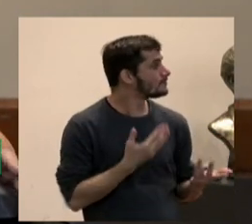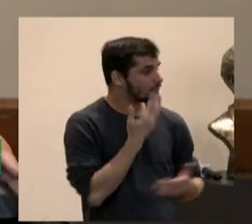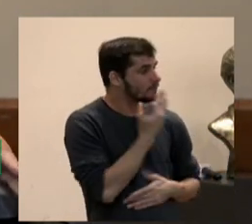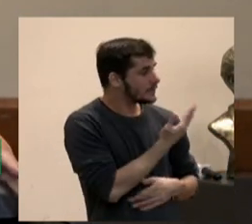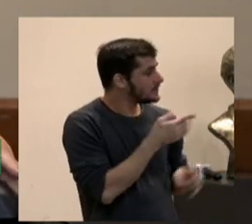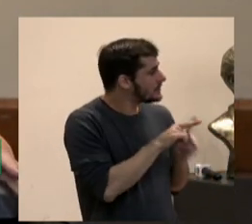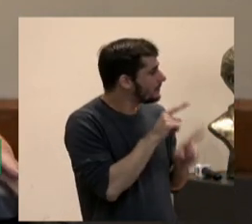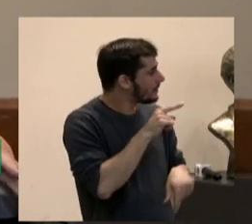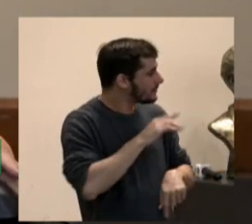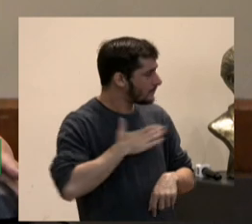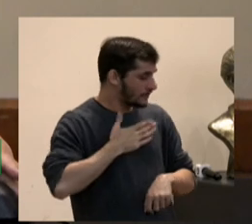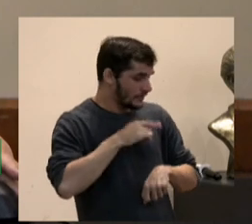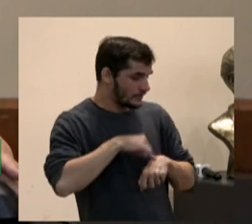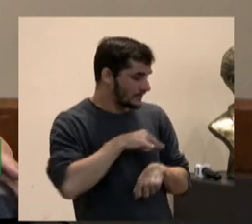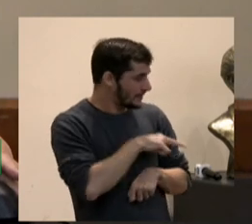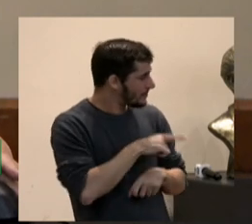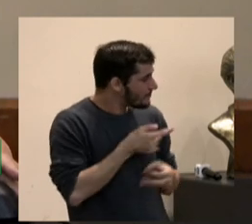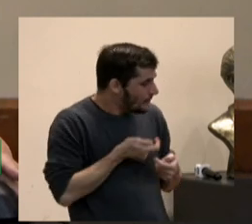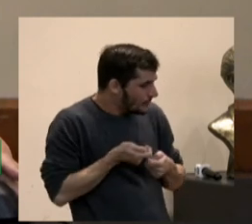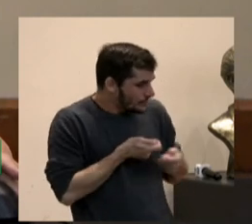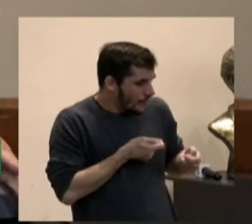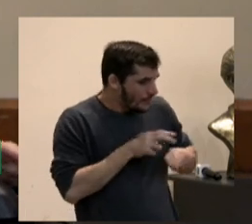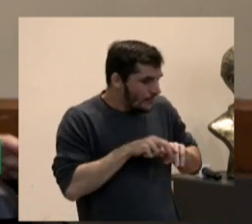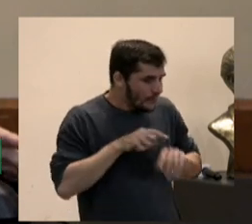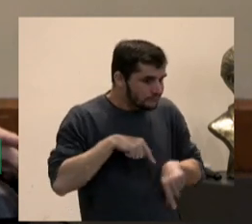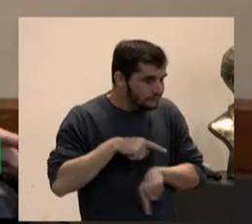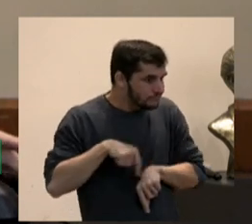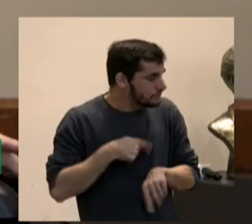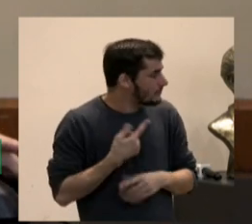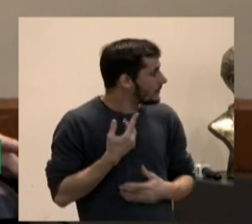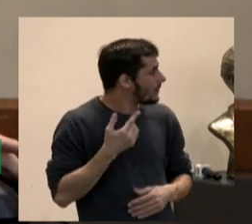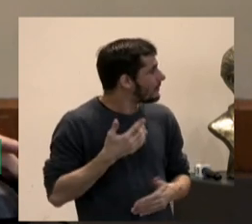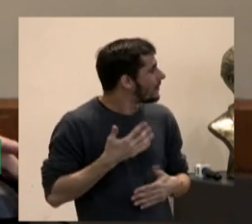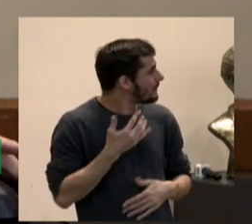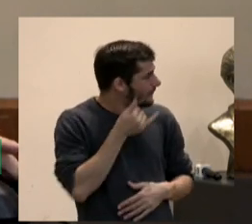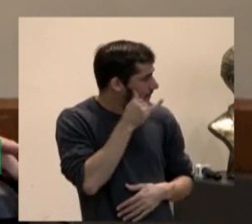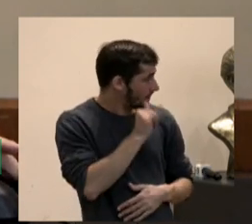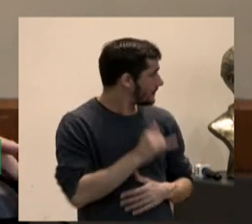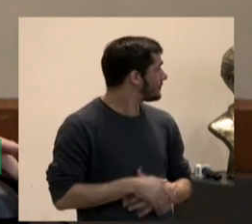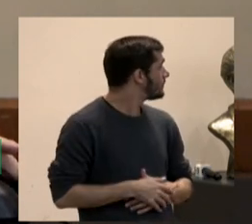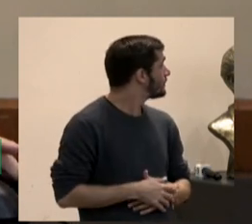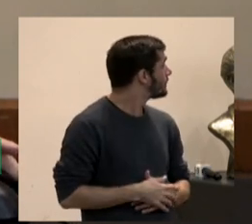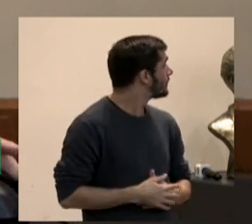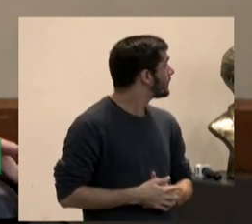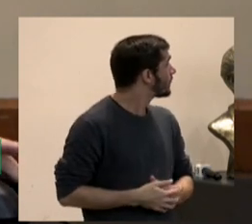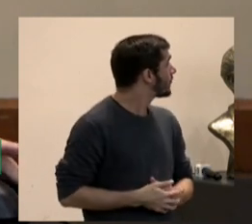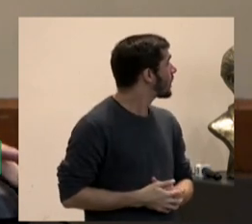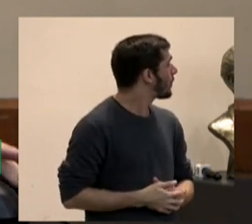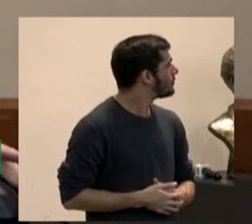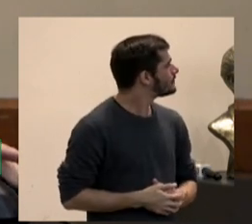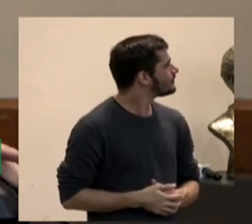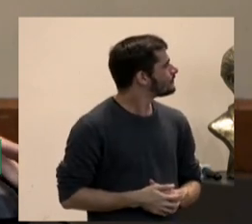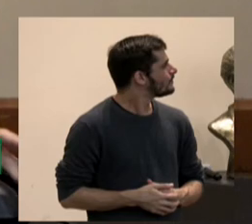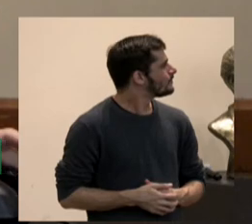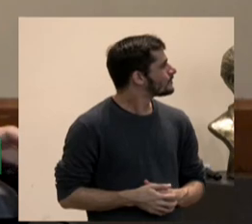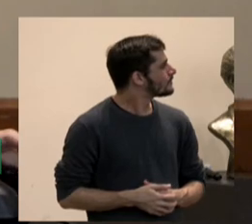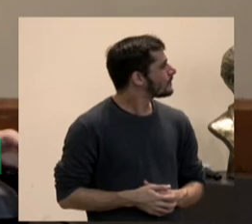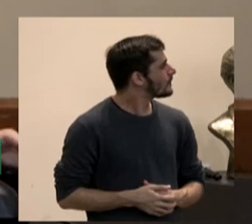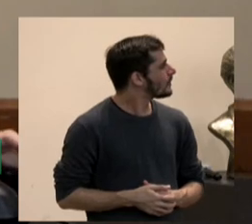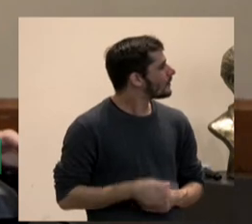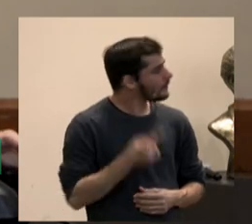Porque eu sou tinhosa para passar. Eu acho que é aqui, né? Não. Eu não sei